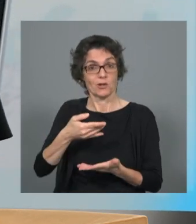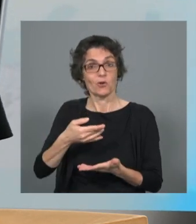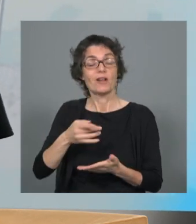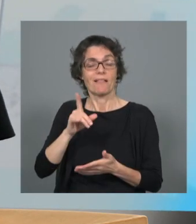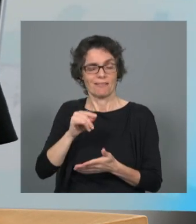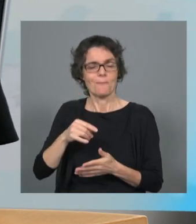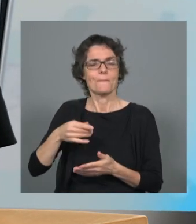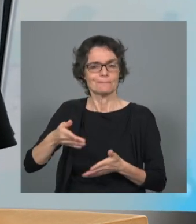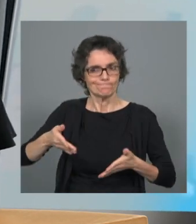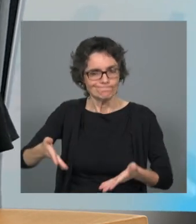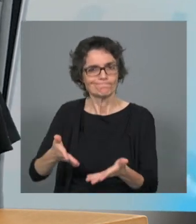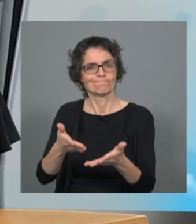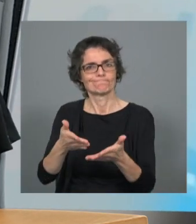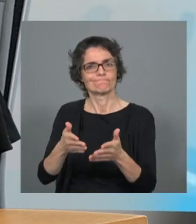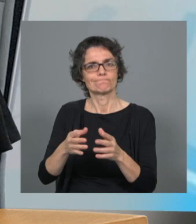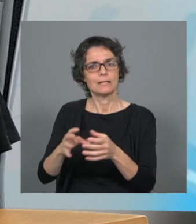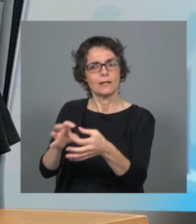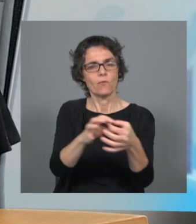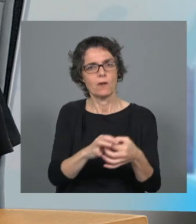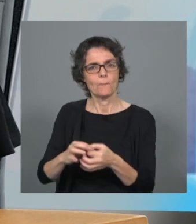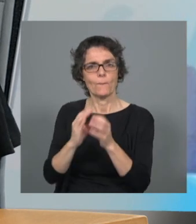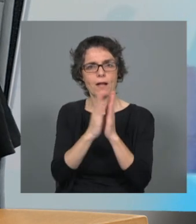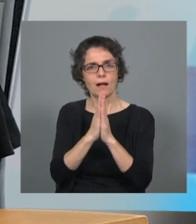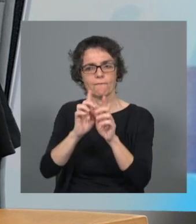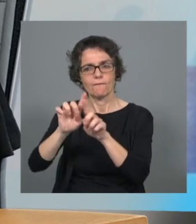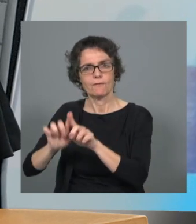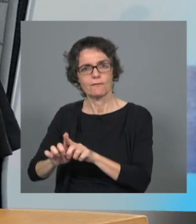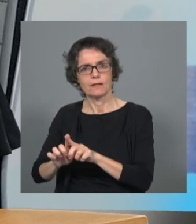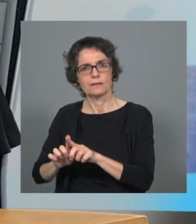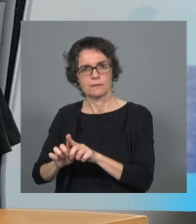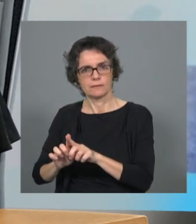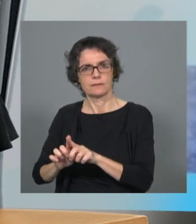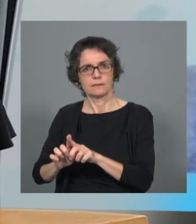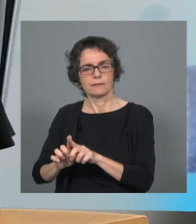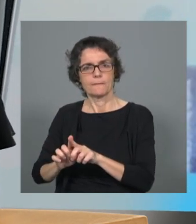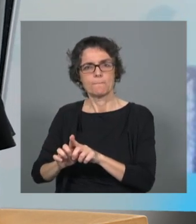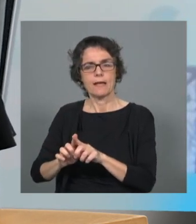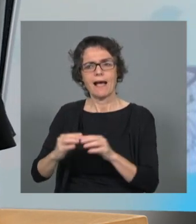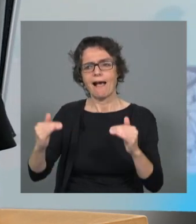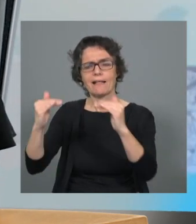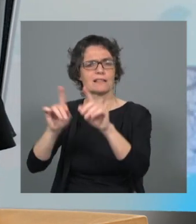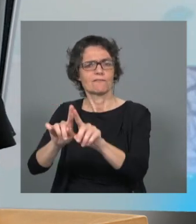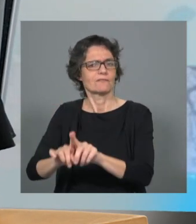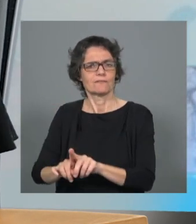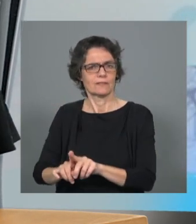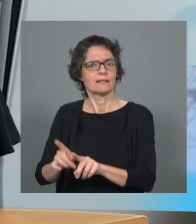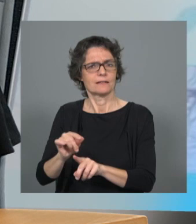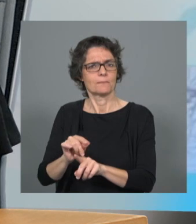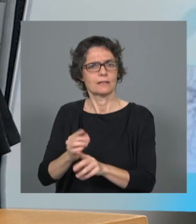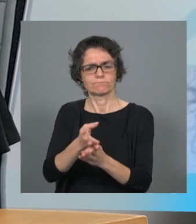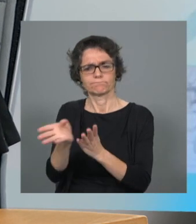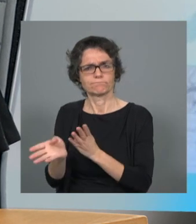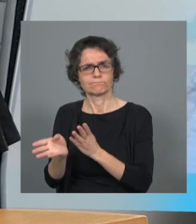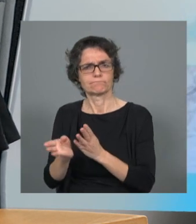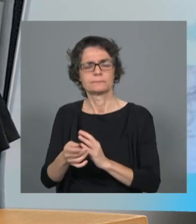religiosas colaborem em todo o campo, em todo o terreno, nas várias vertentes.